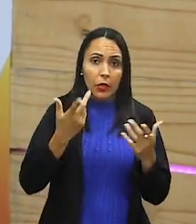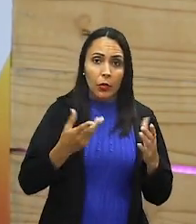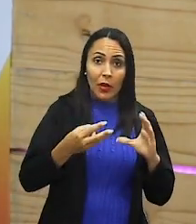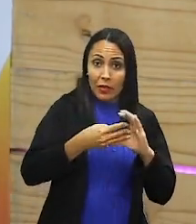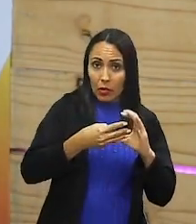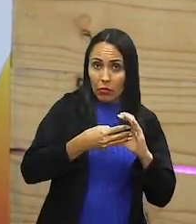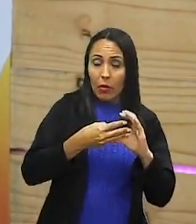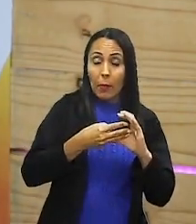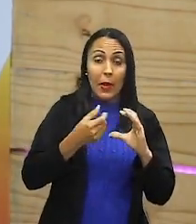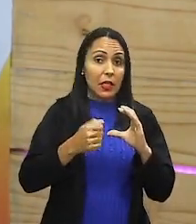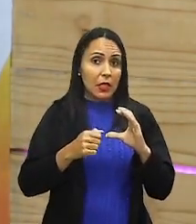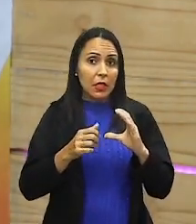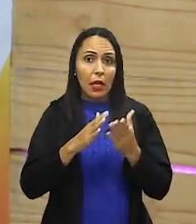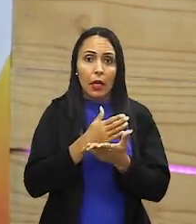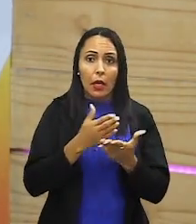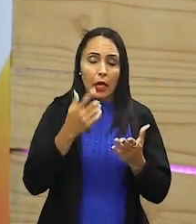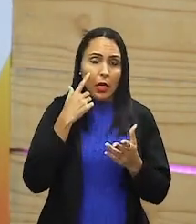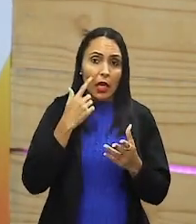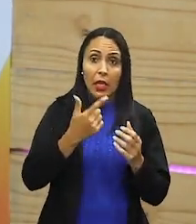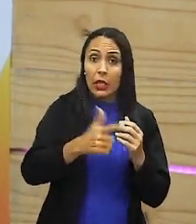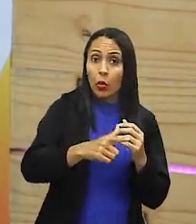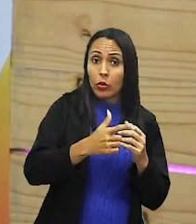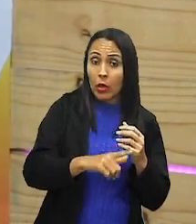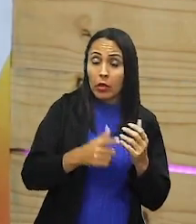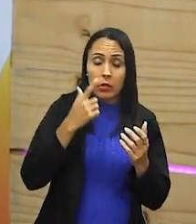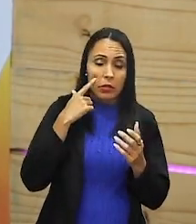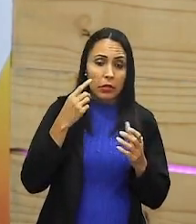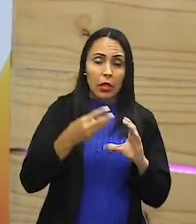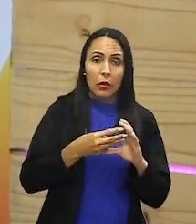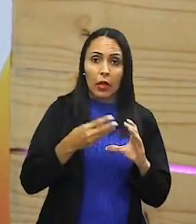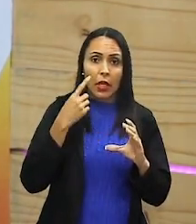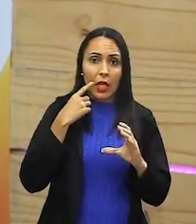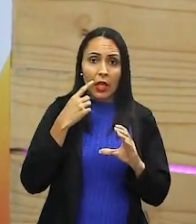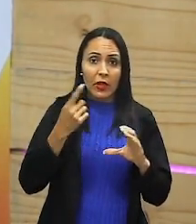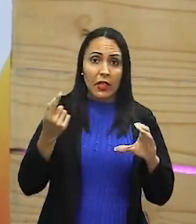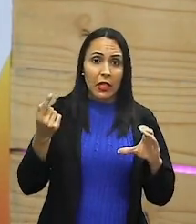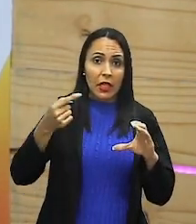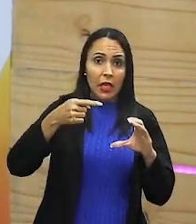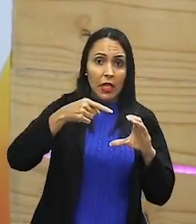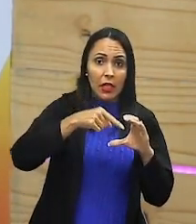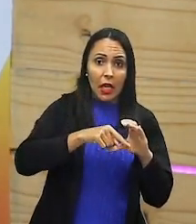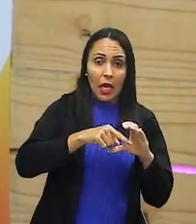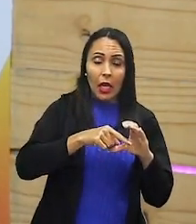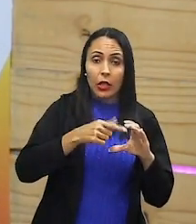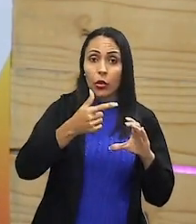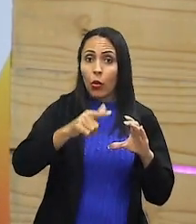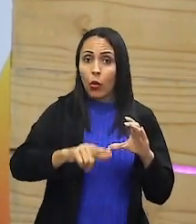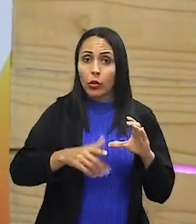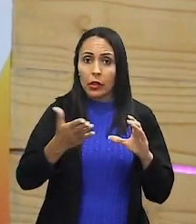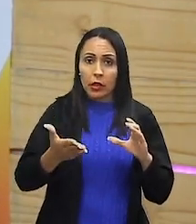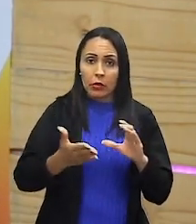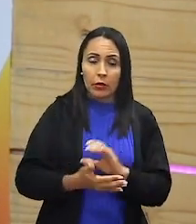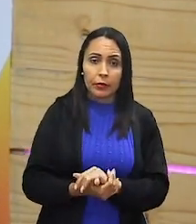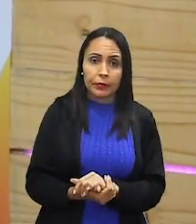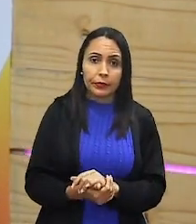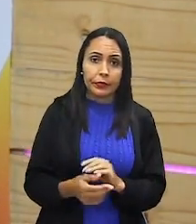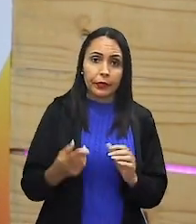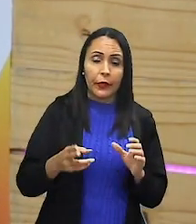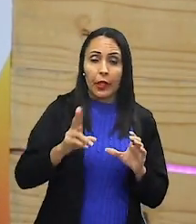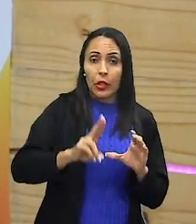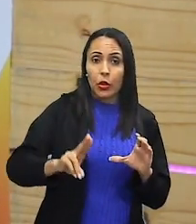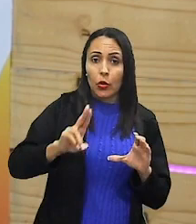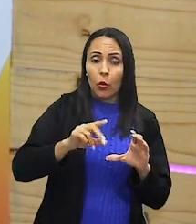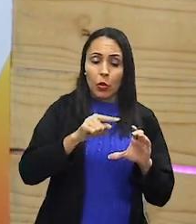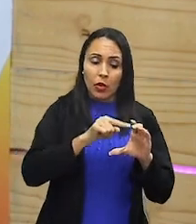celular. E para ele, como ele não tem esse maquinário, ele vai ter que entrar dentro de uma célula. Aí ele entra dentro da célula e usa o maquinário